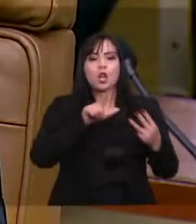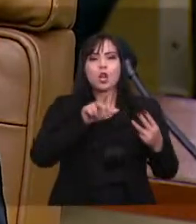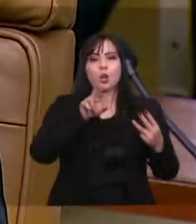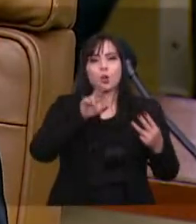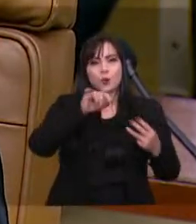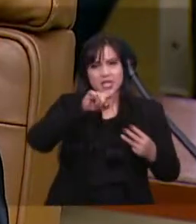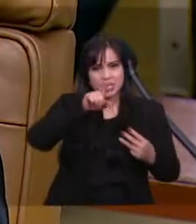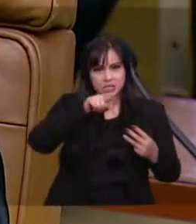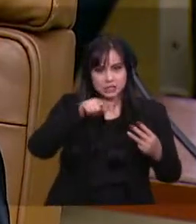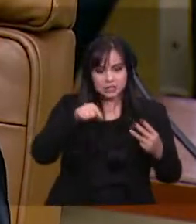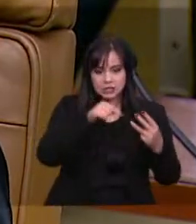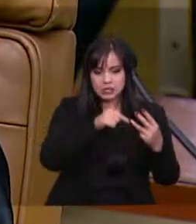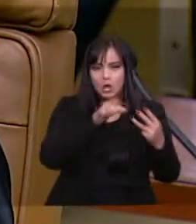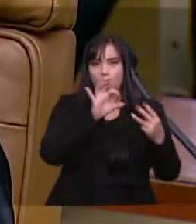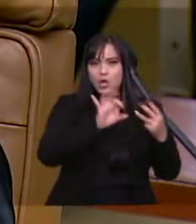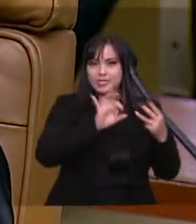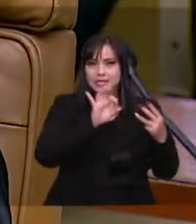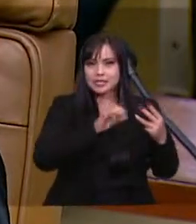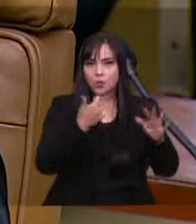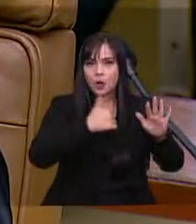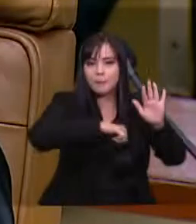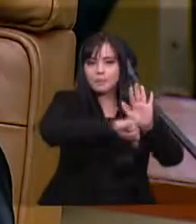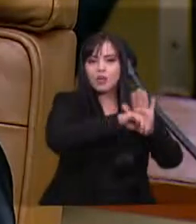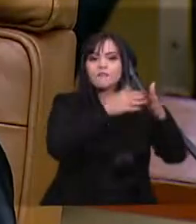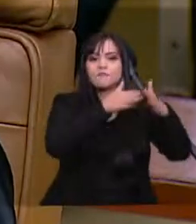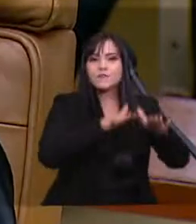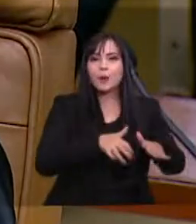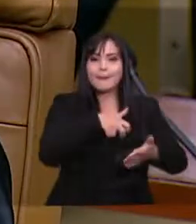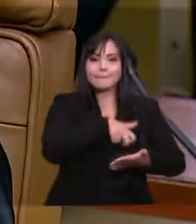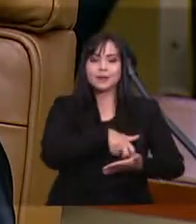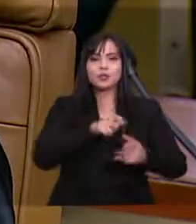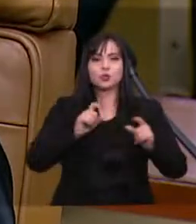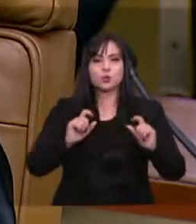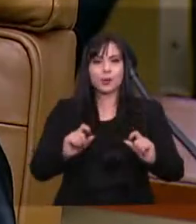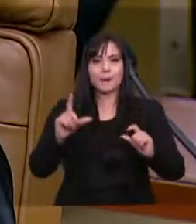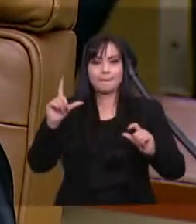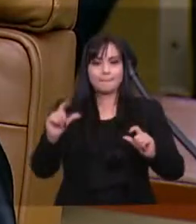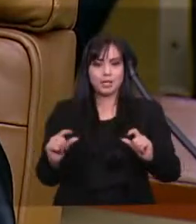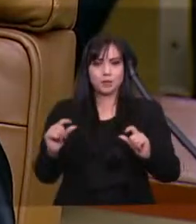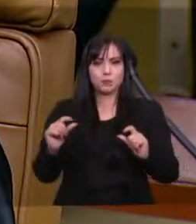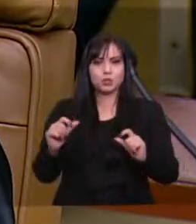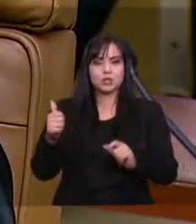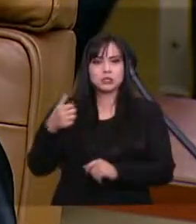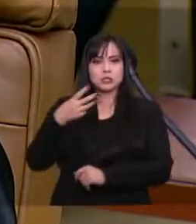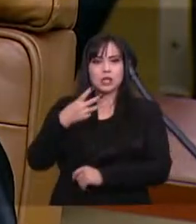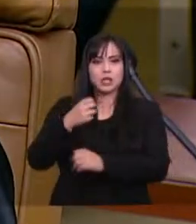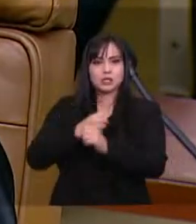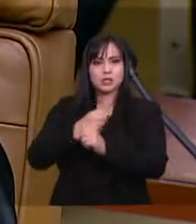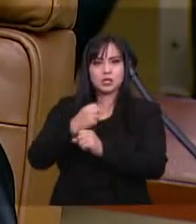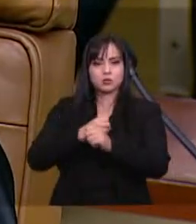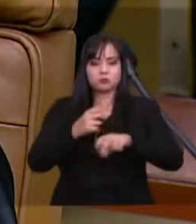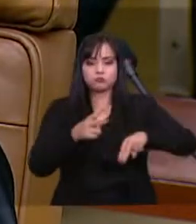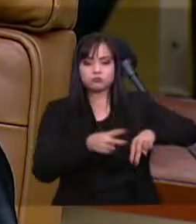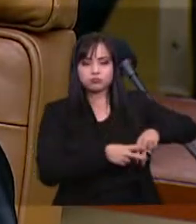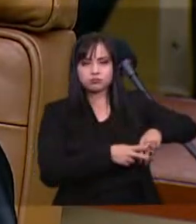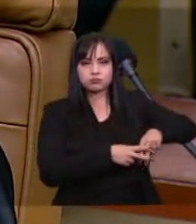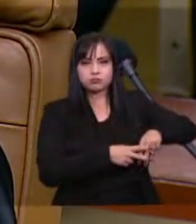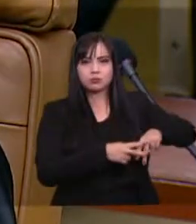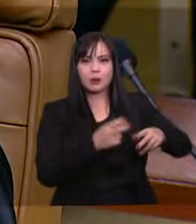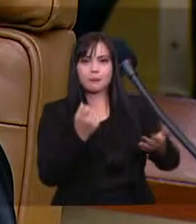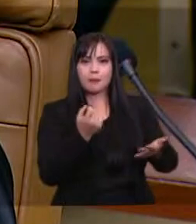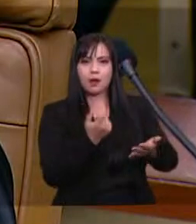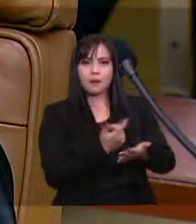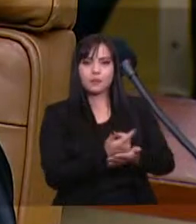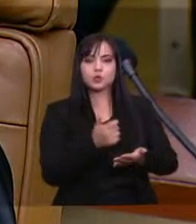no tocante organização criminosa fixo apenas base no mínimo legal de três anos de reclusão e